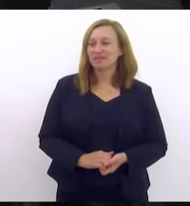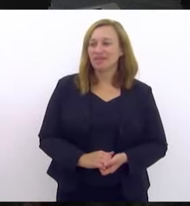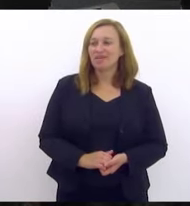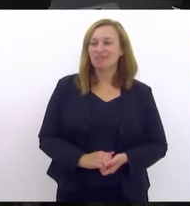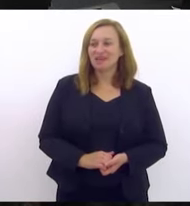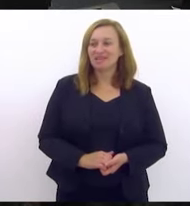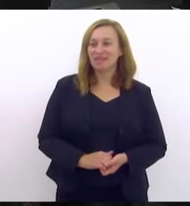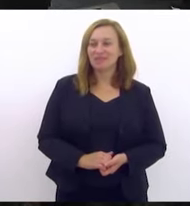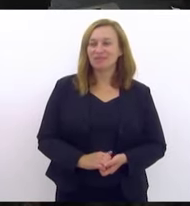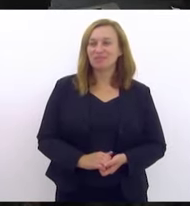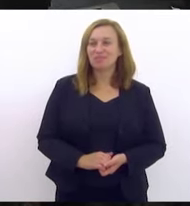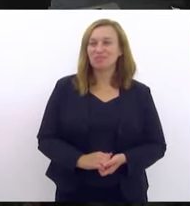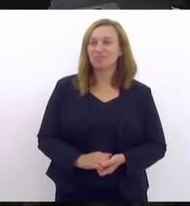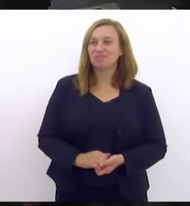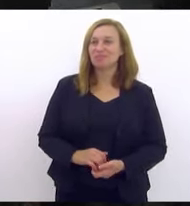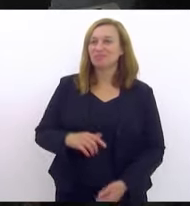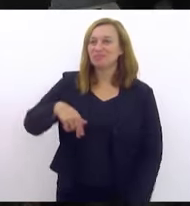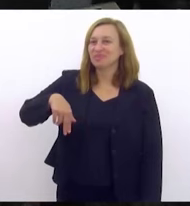Guilherme De Laroli,